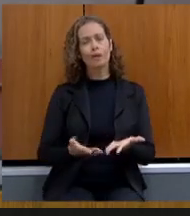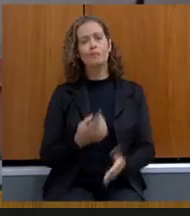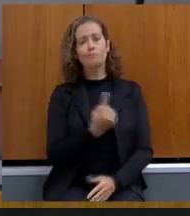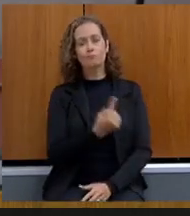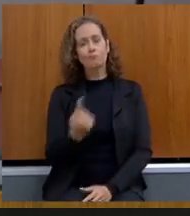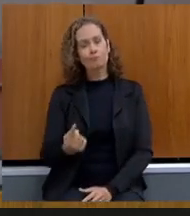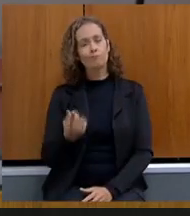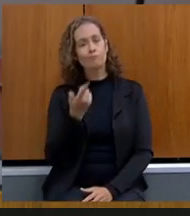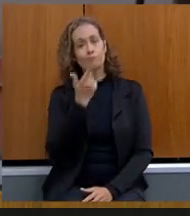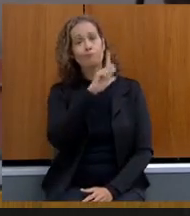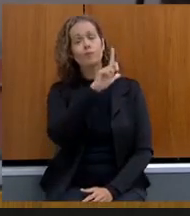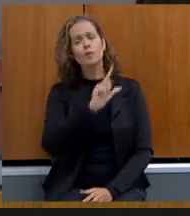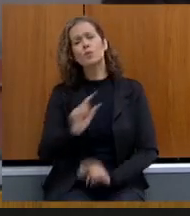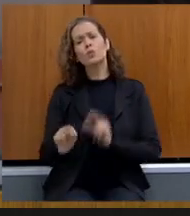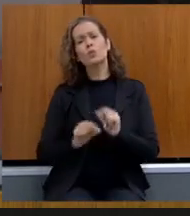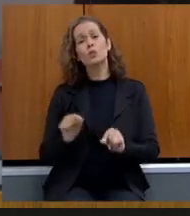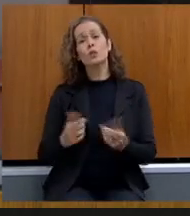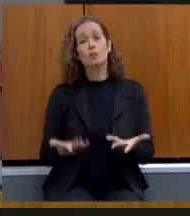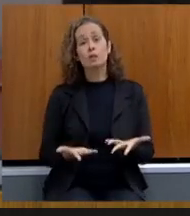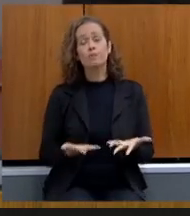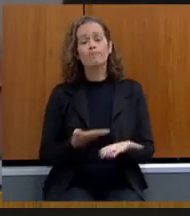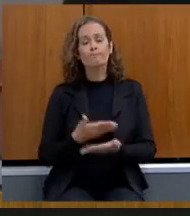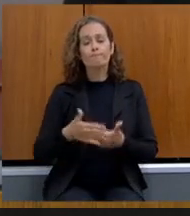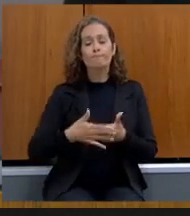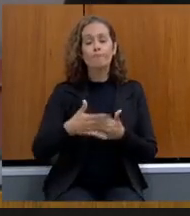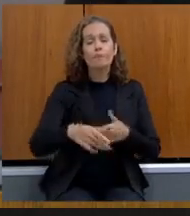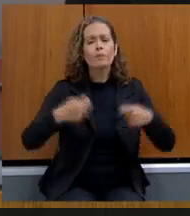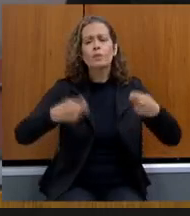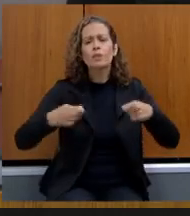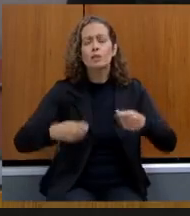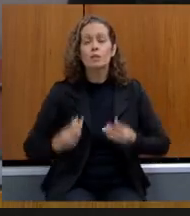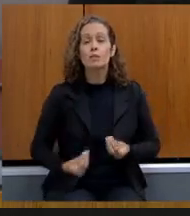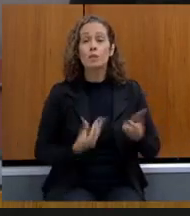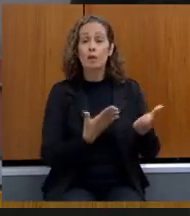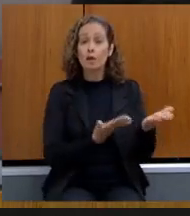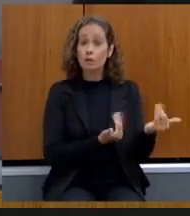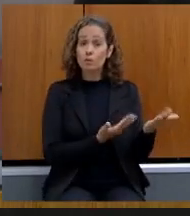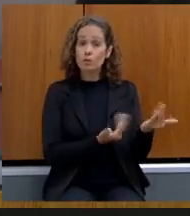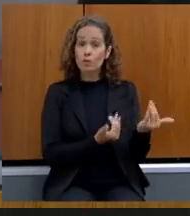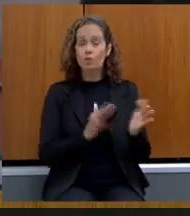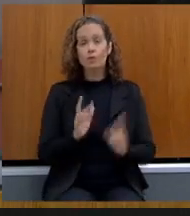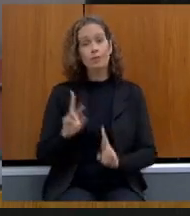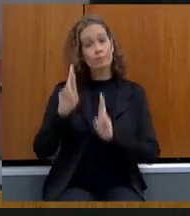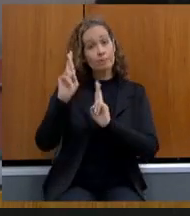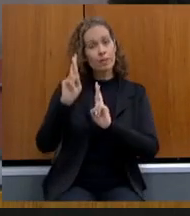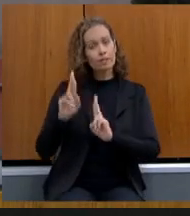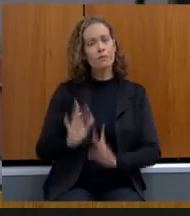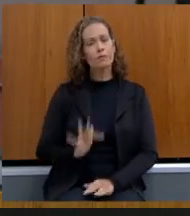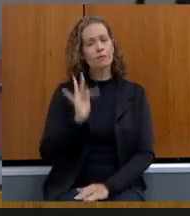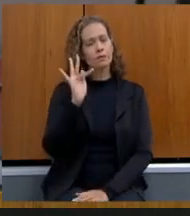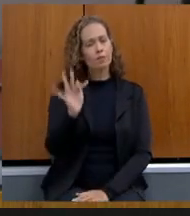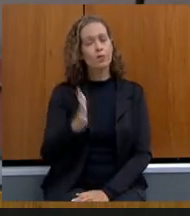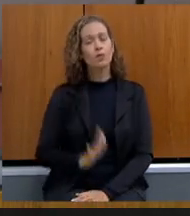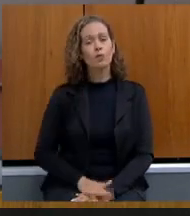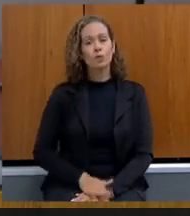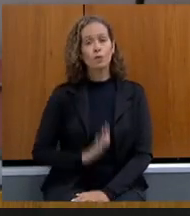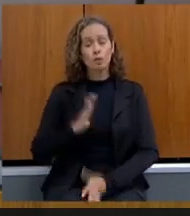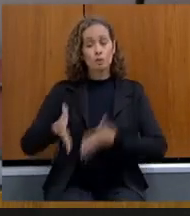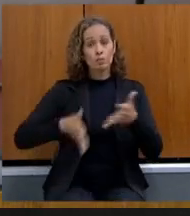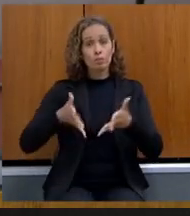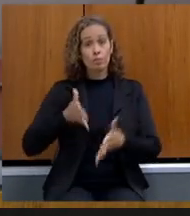realmente o que o mercado precisa para dar esse jovem a esperança no futuro eu já avancei aqui na minha fala